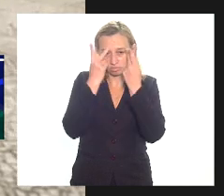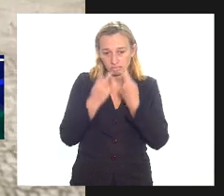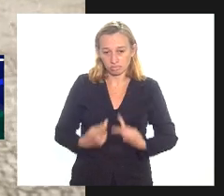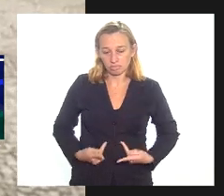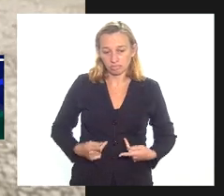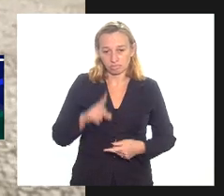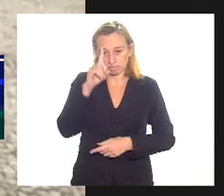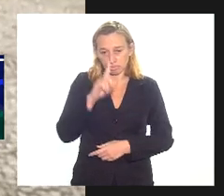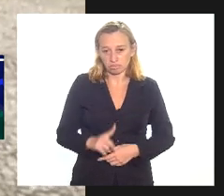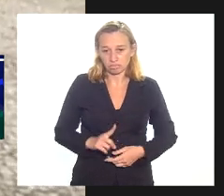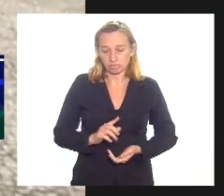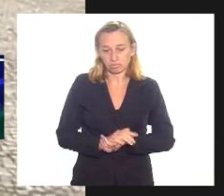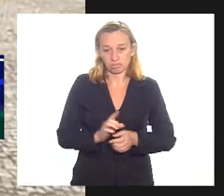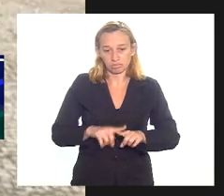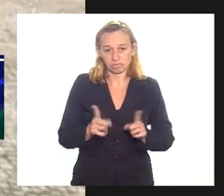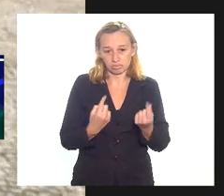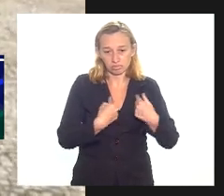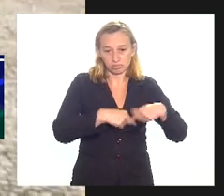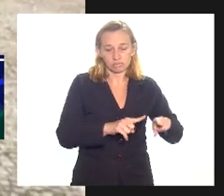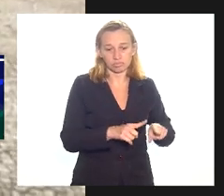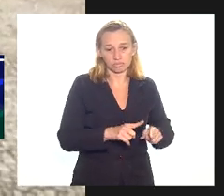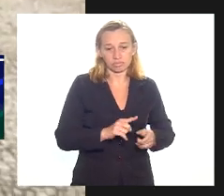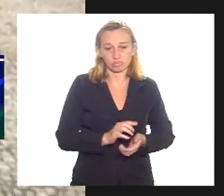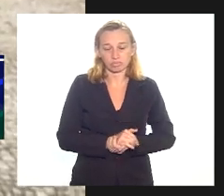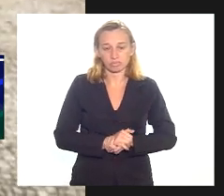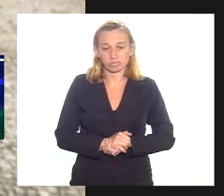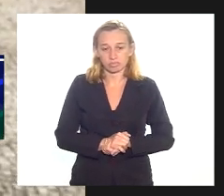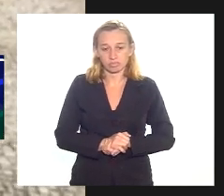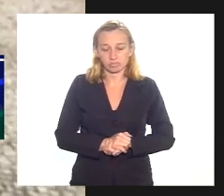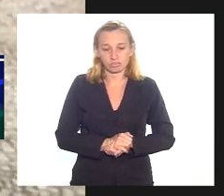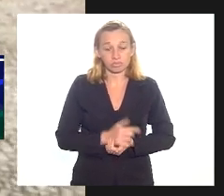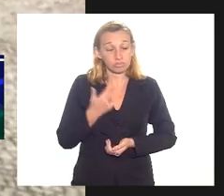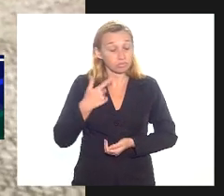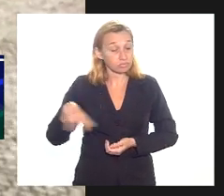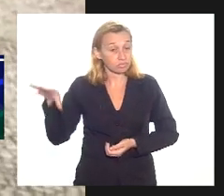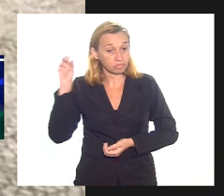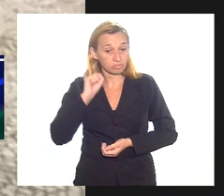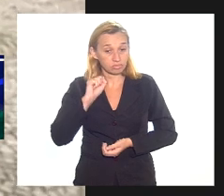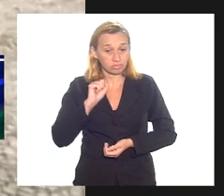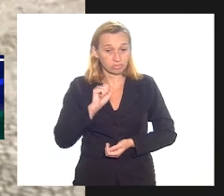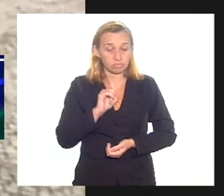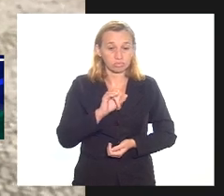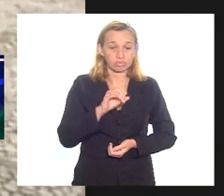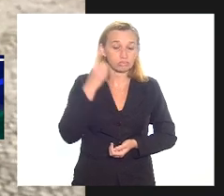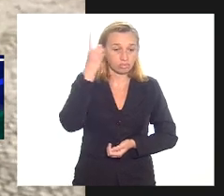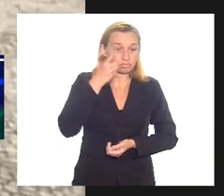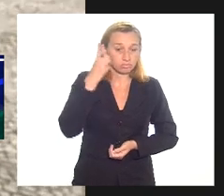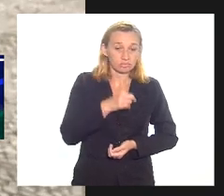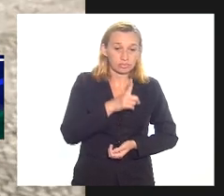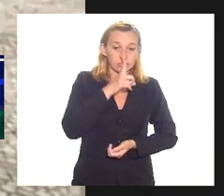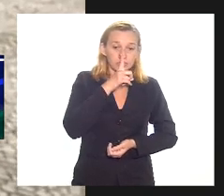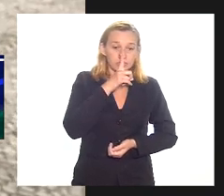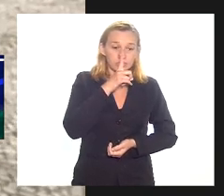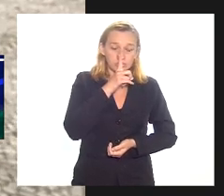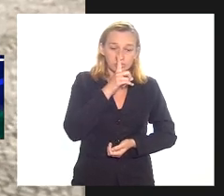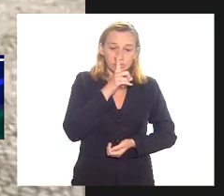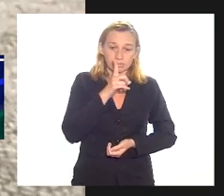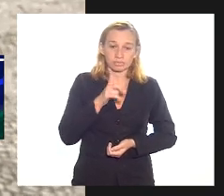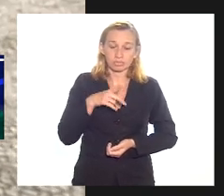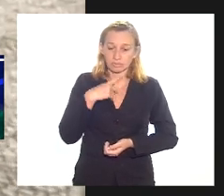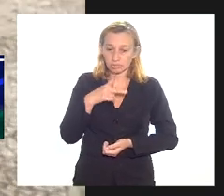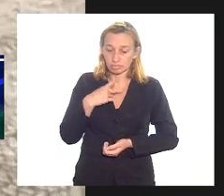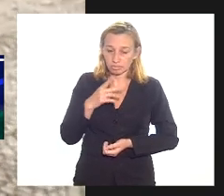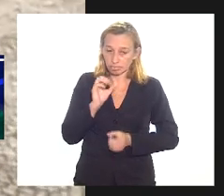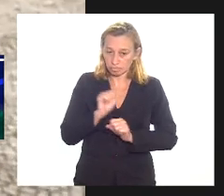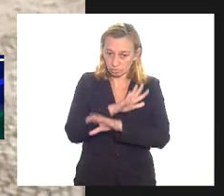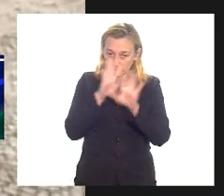mas tem uma indignação absolutamente seletiva. Eu só escuto desses deputados o silêncio. Então, que fique claro esse meu desabafo